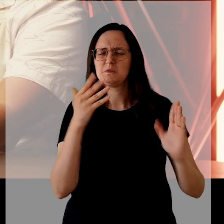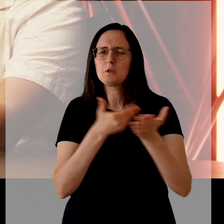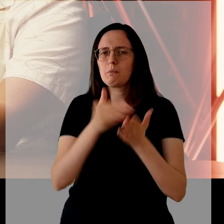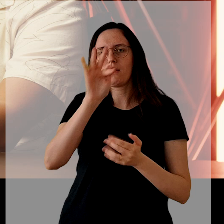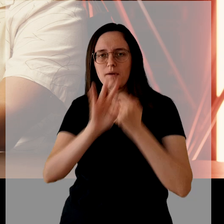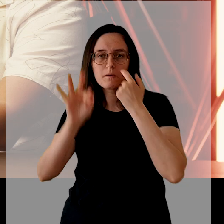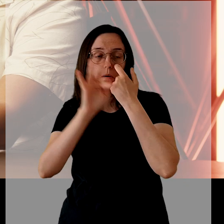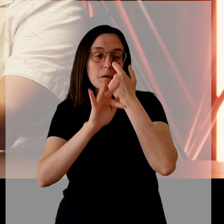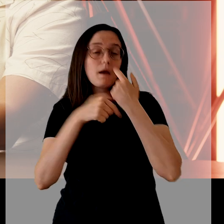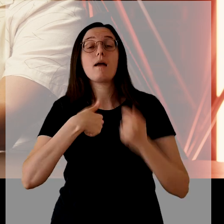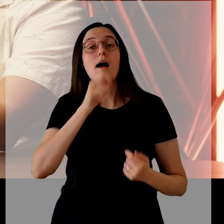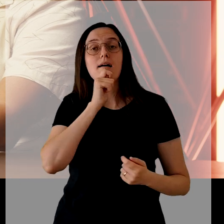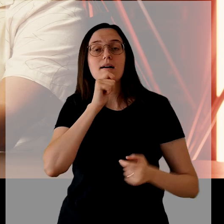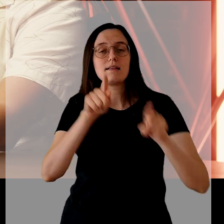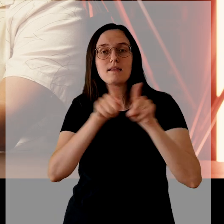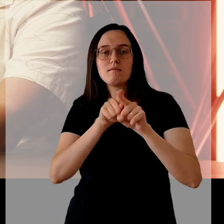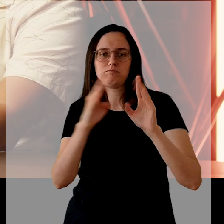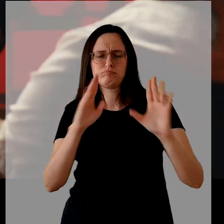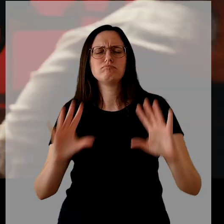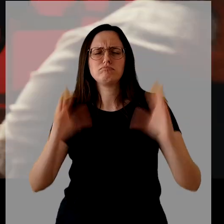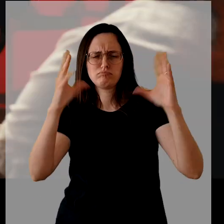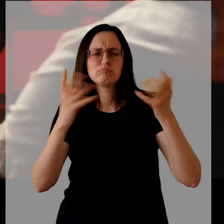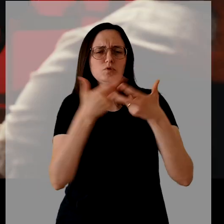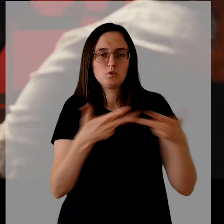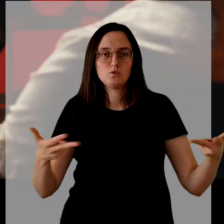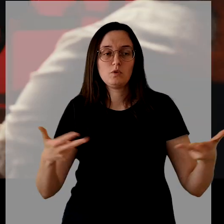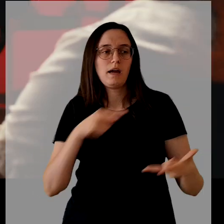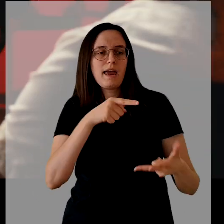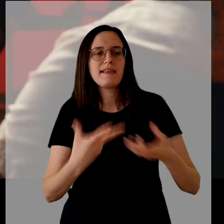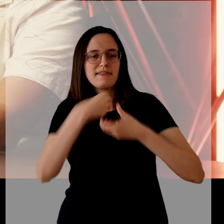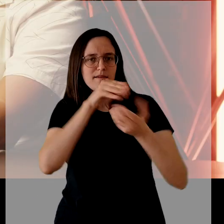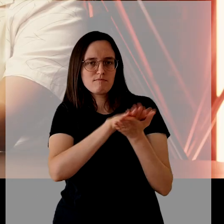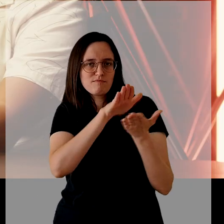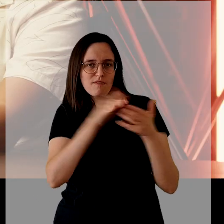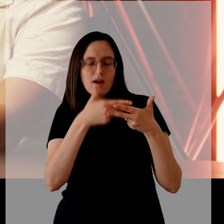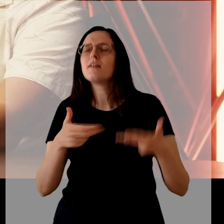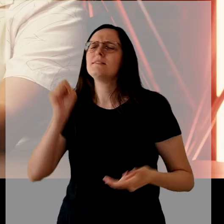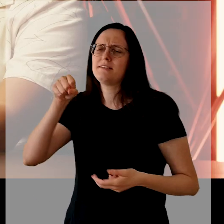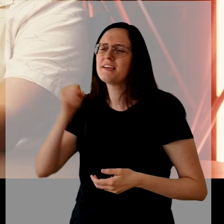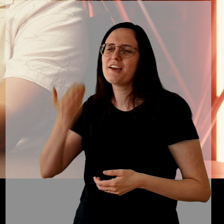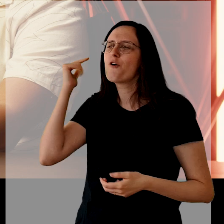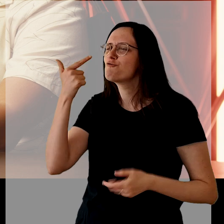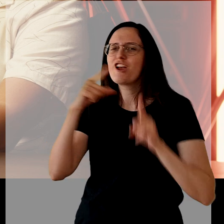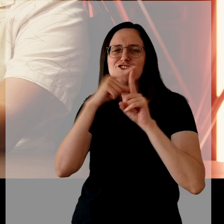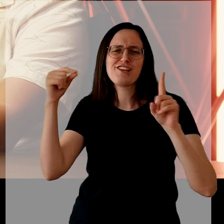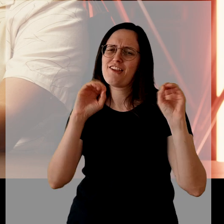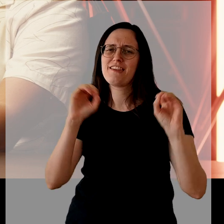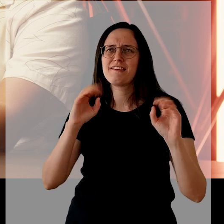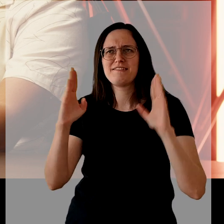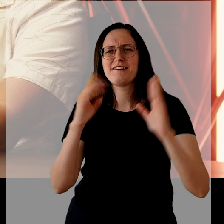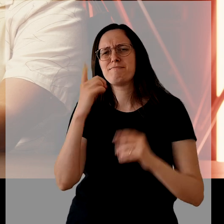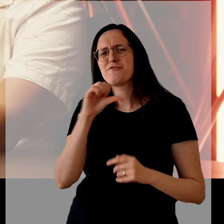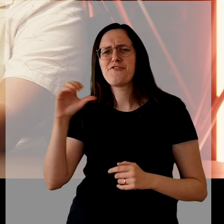começo da faculdade, eu ainda fiz um bom tanto de evento. Tudo isso ainda no negativo. Tudo isso película, não existia digital. A gente está falando da